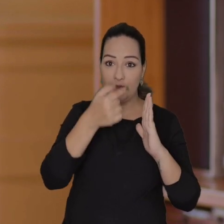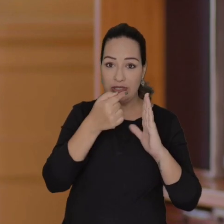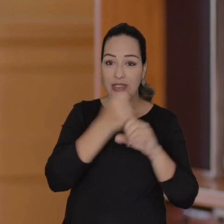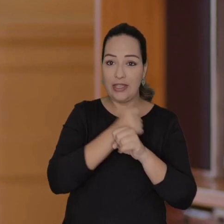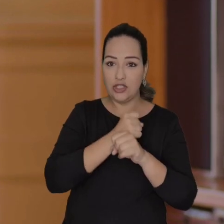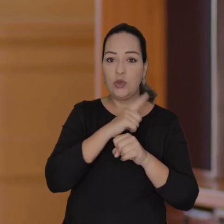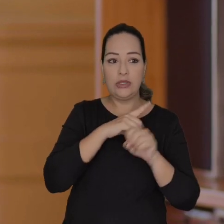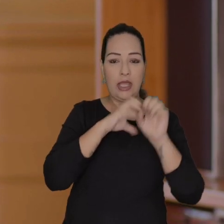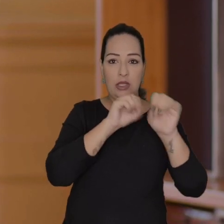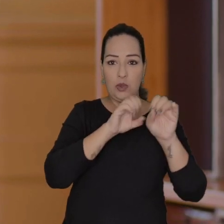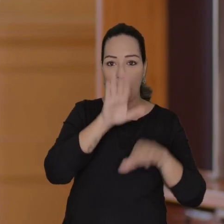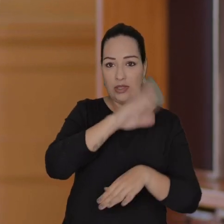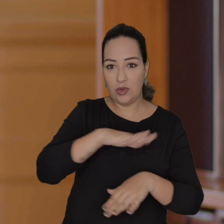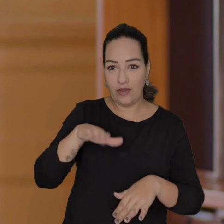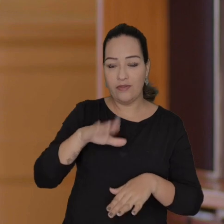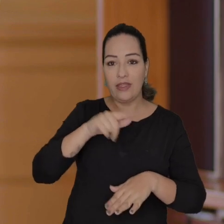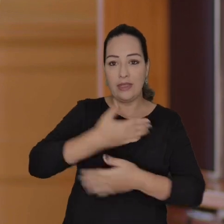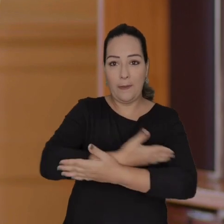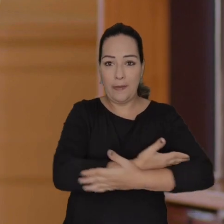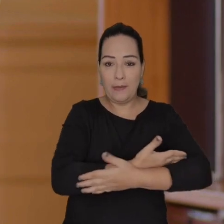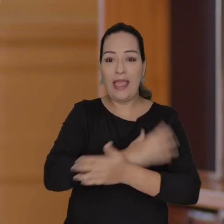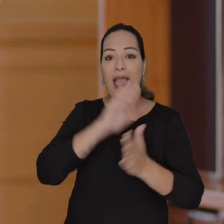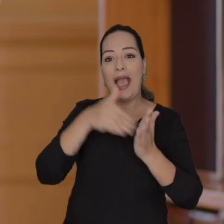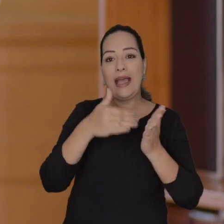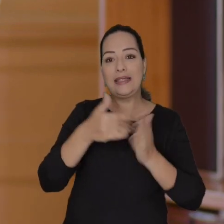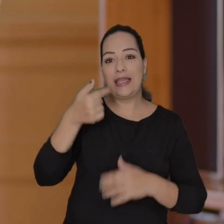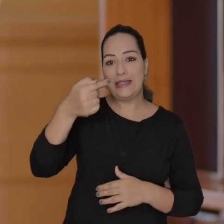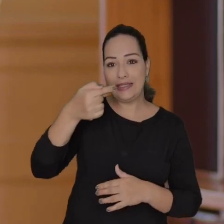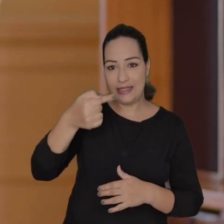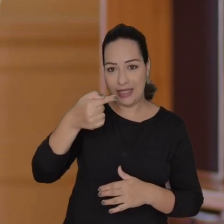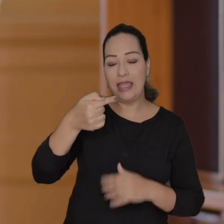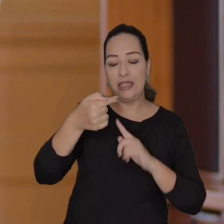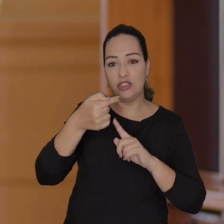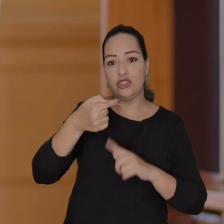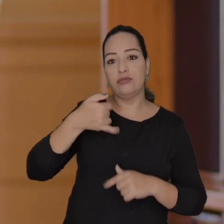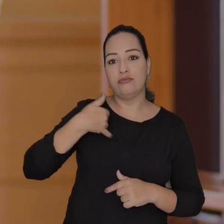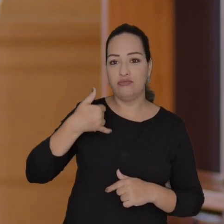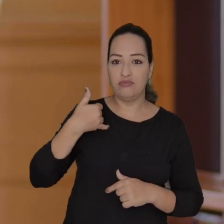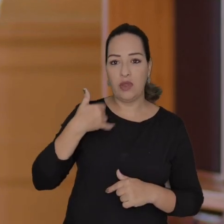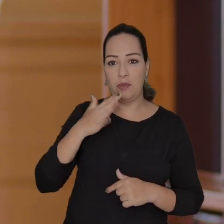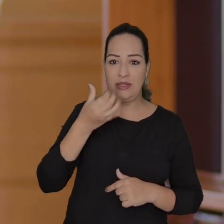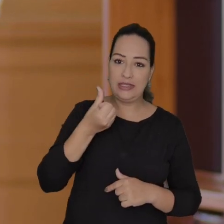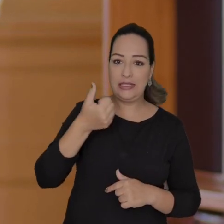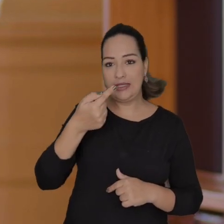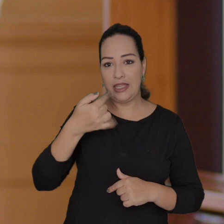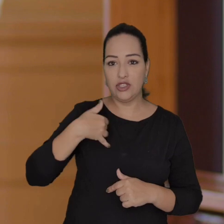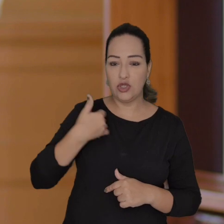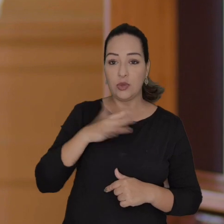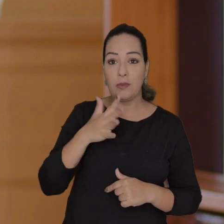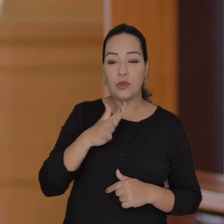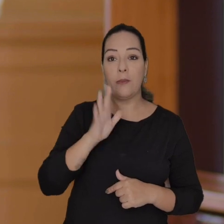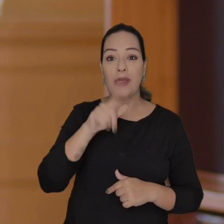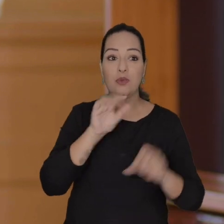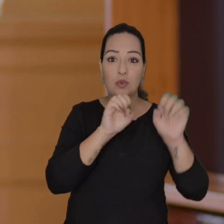exemplo, aquele que é abarcado na educação infantil, é a criança recém-nascida até a criança no final da educação infantil, 6, 7 anos mais